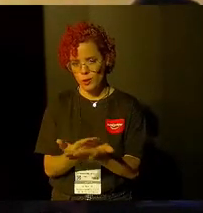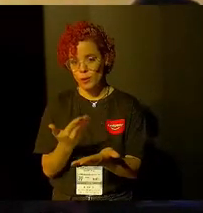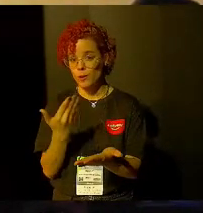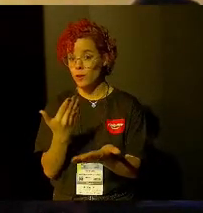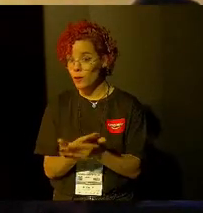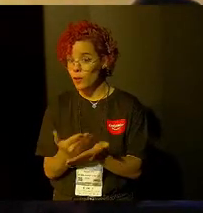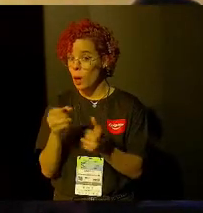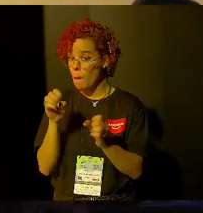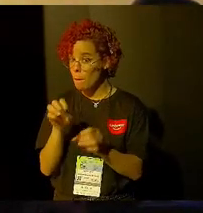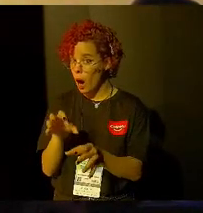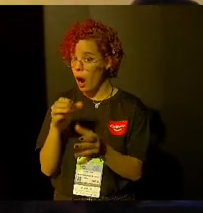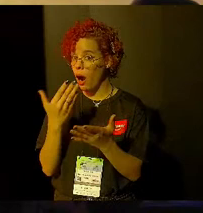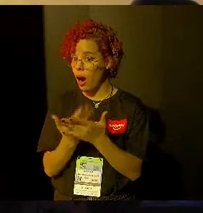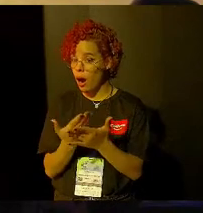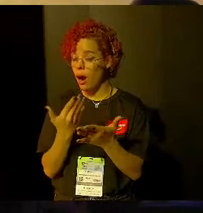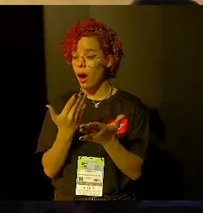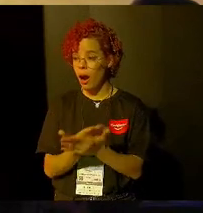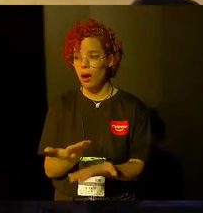estudem